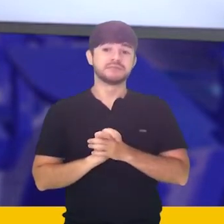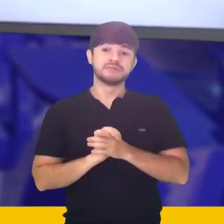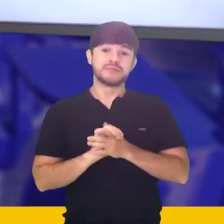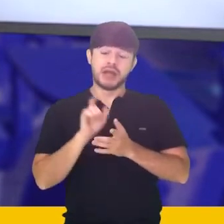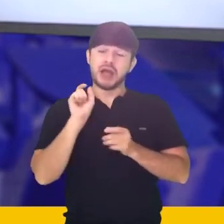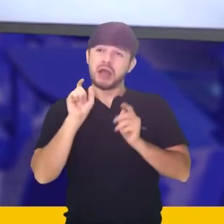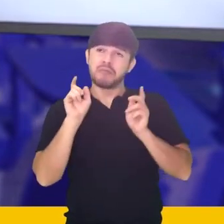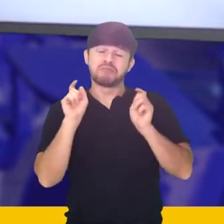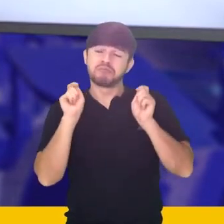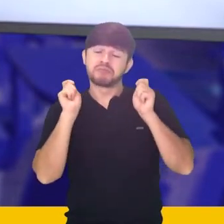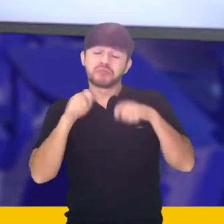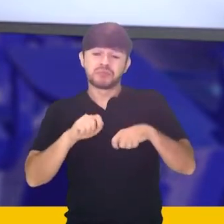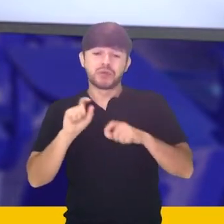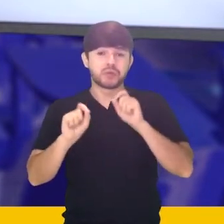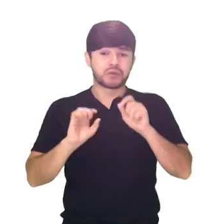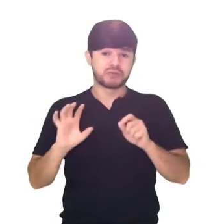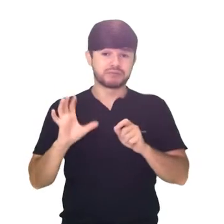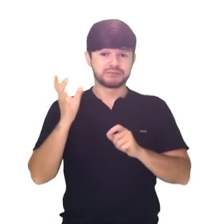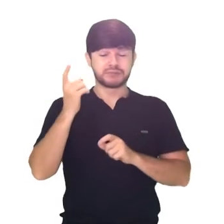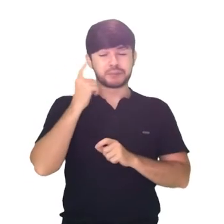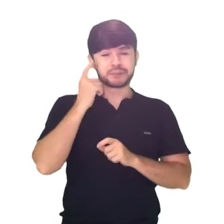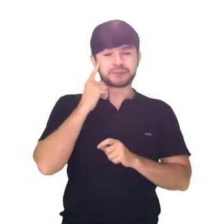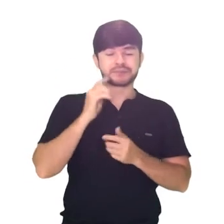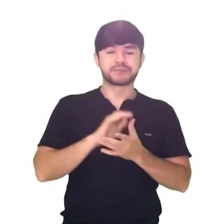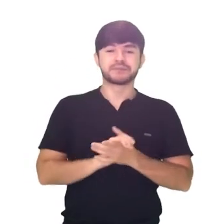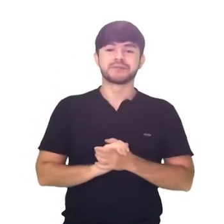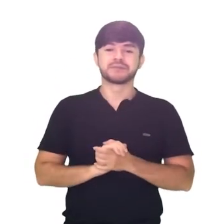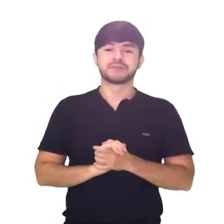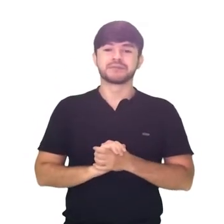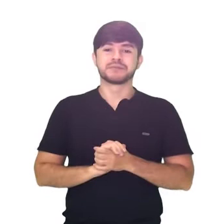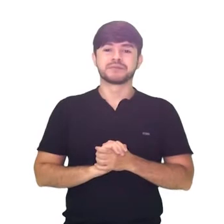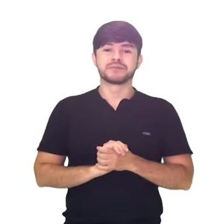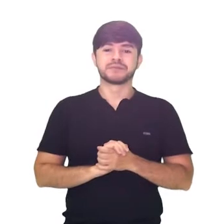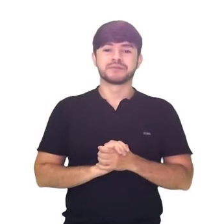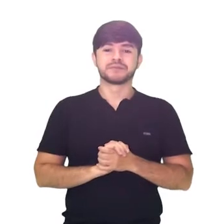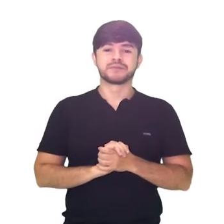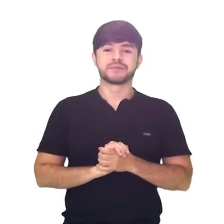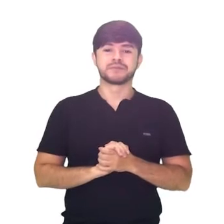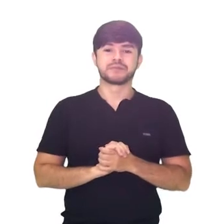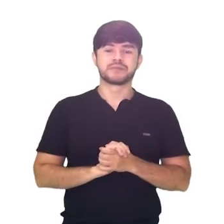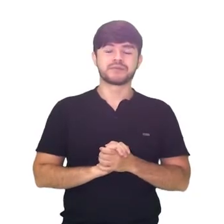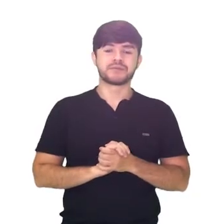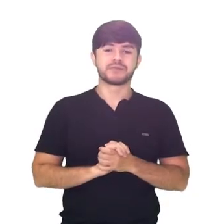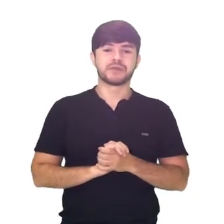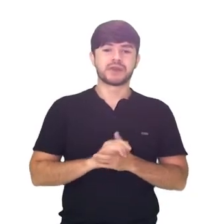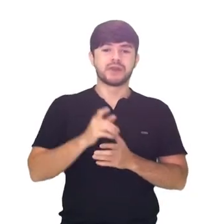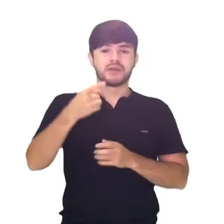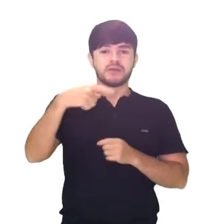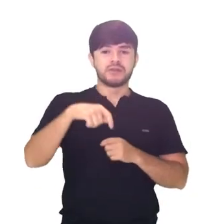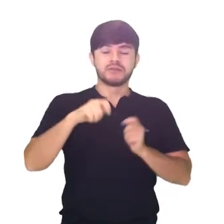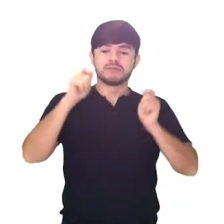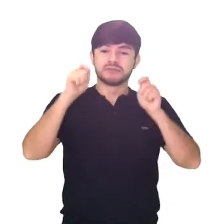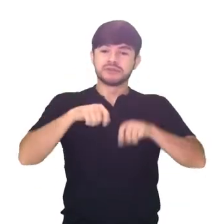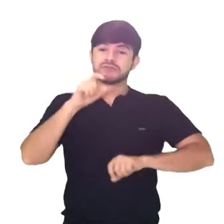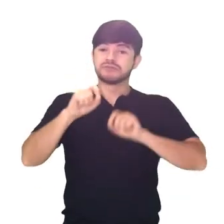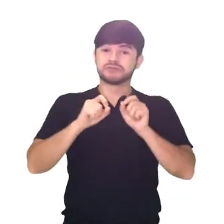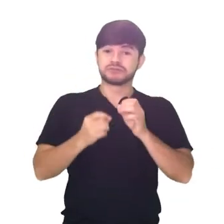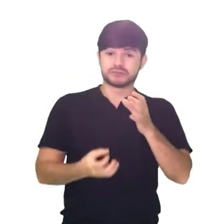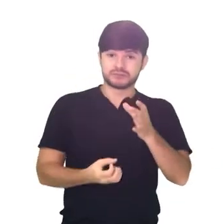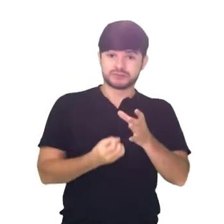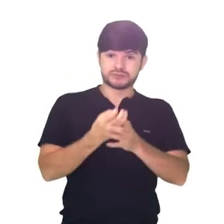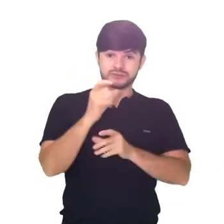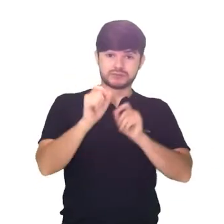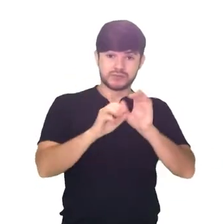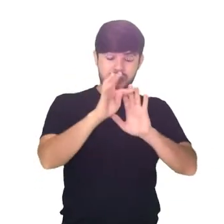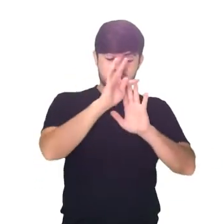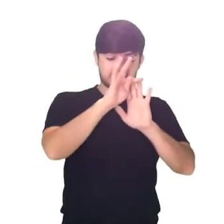mas o que a gente pensou? Vamos lá. Dessa forma, começando a leitura aqui, né? Você deve escrever um pequeno texto descrevendo